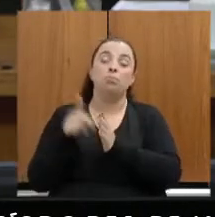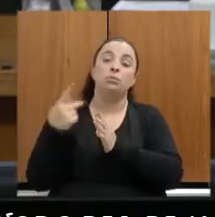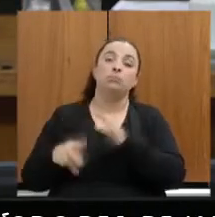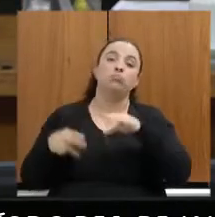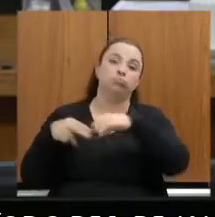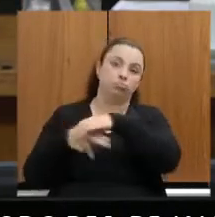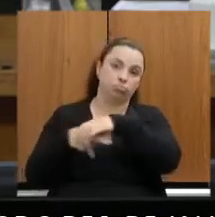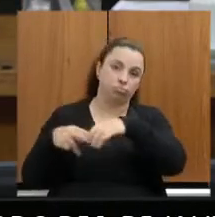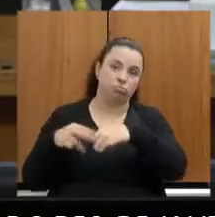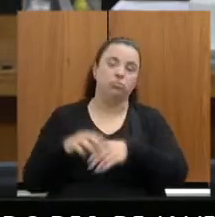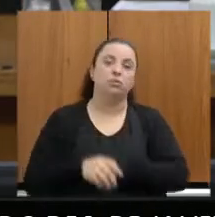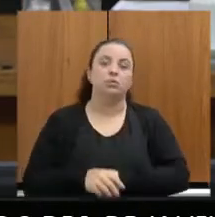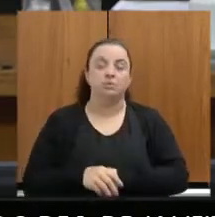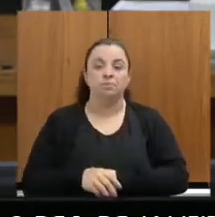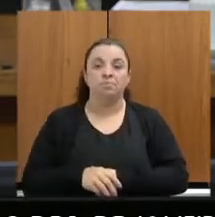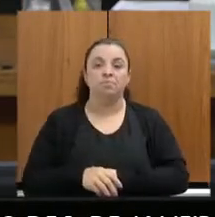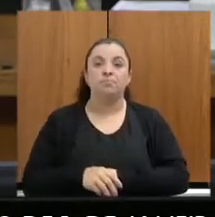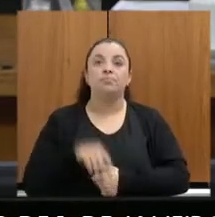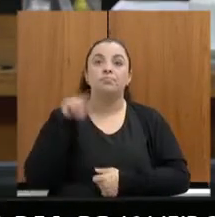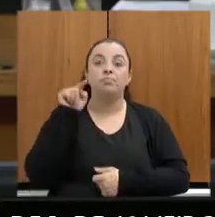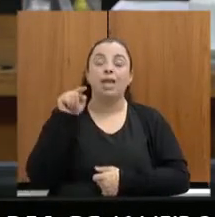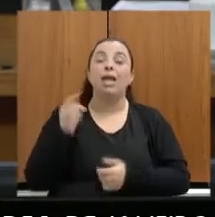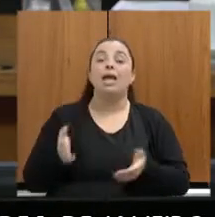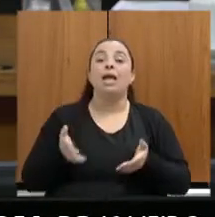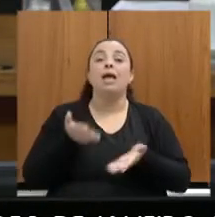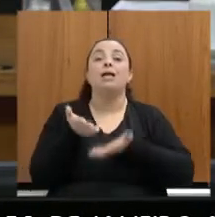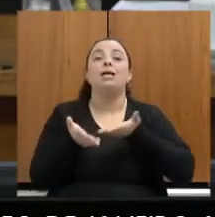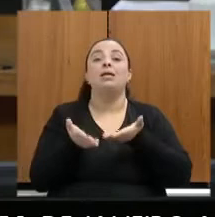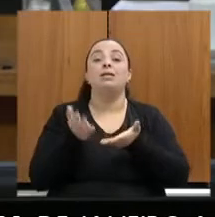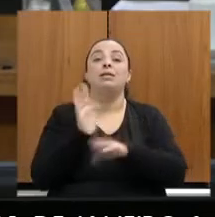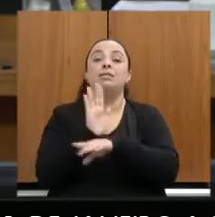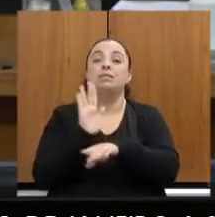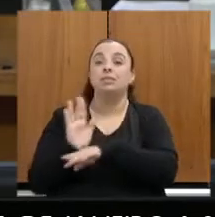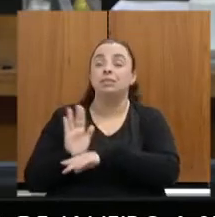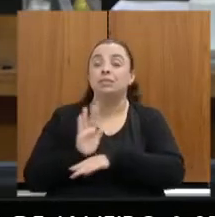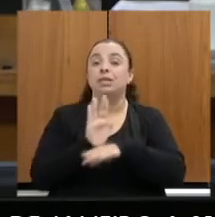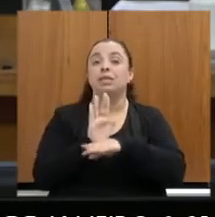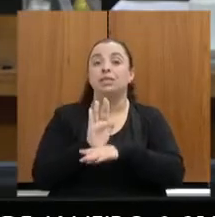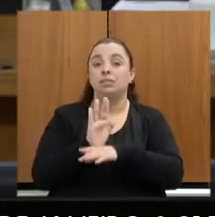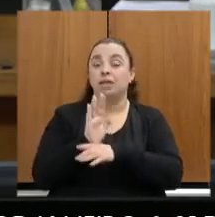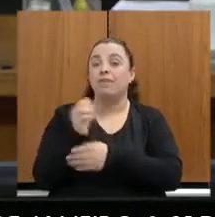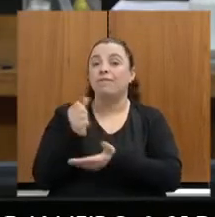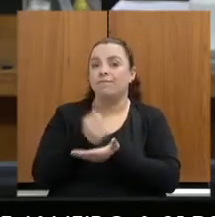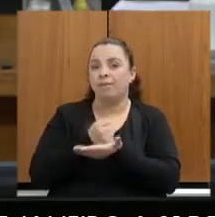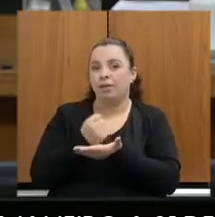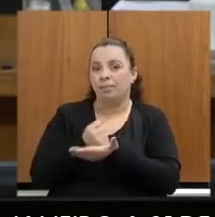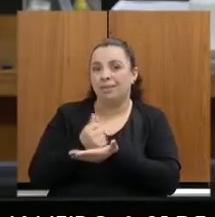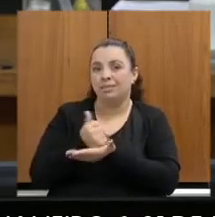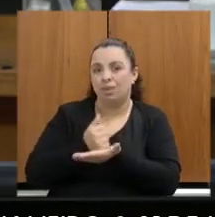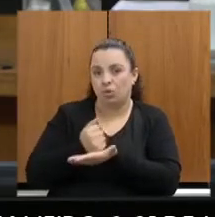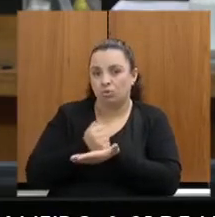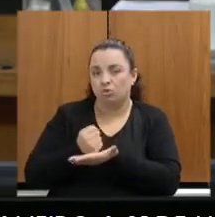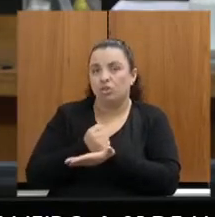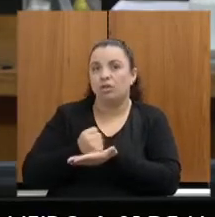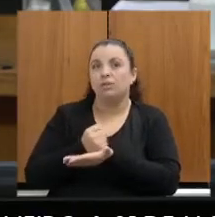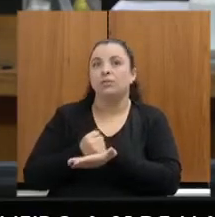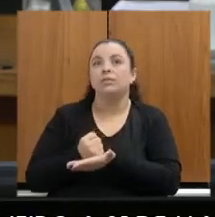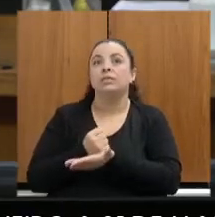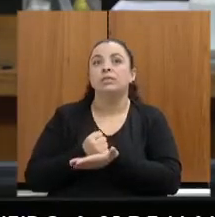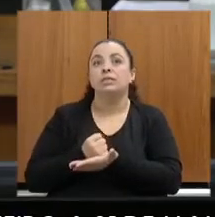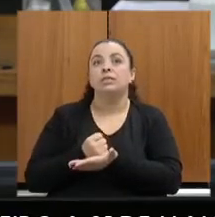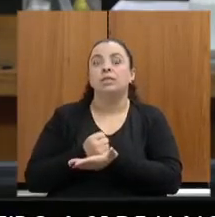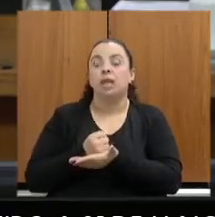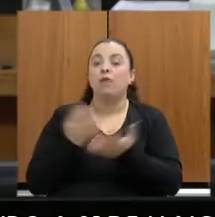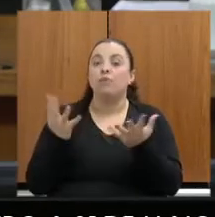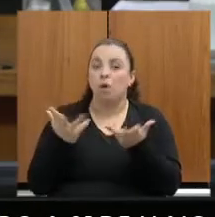e assistência farmacêutica é um ponto importante dentro da nossa da nossa melhoria de eficiência da semsa